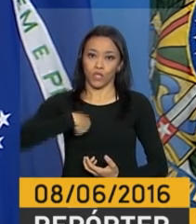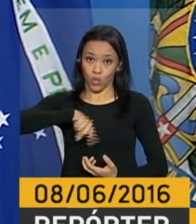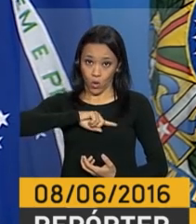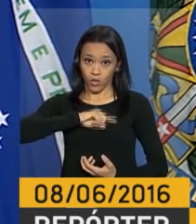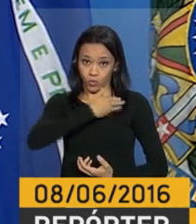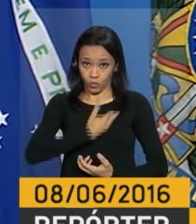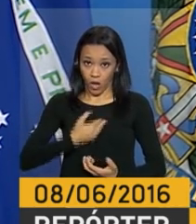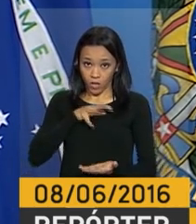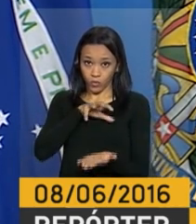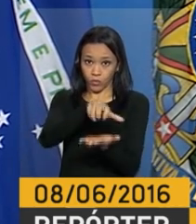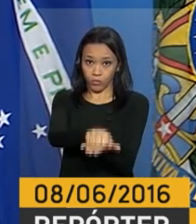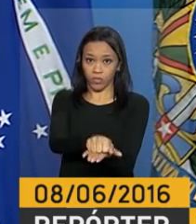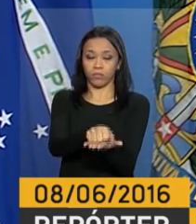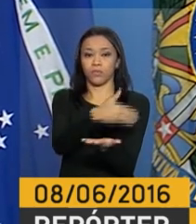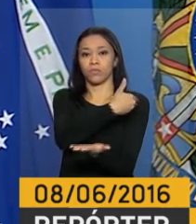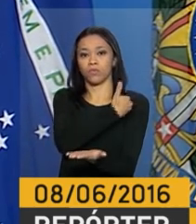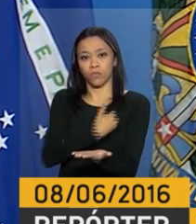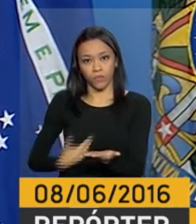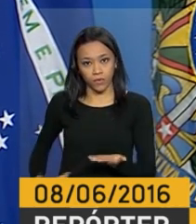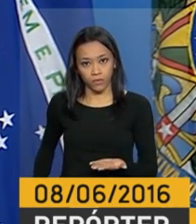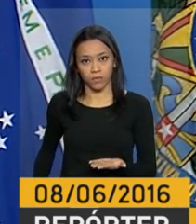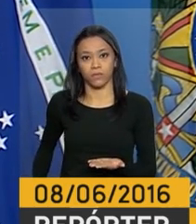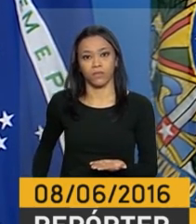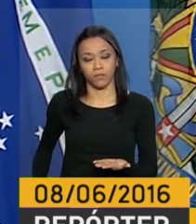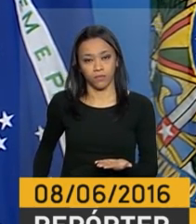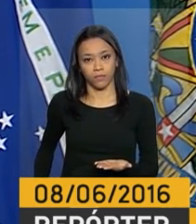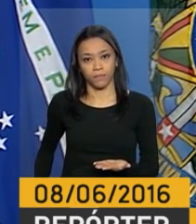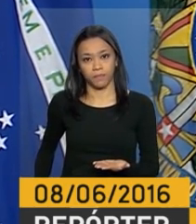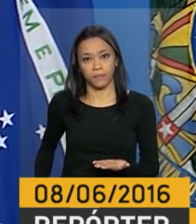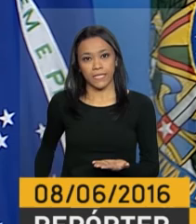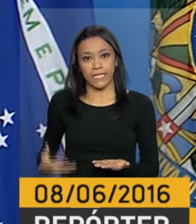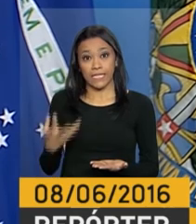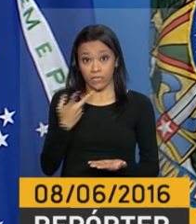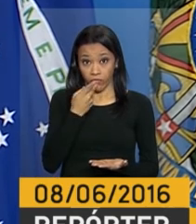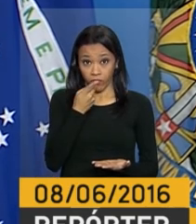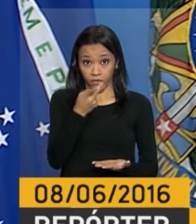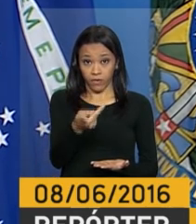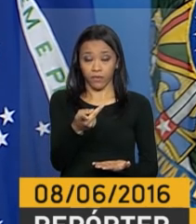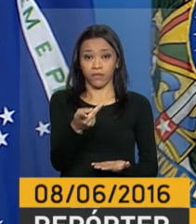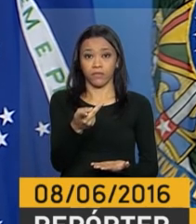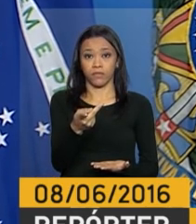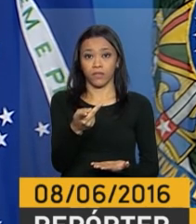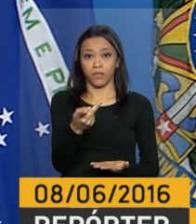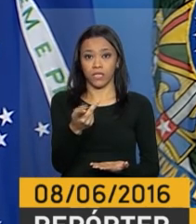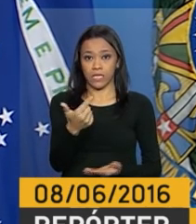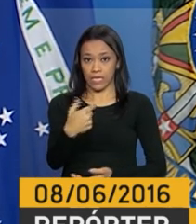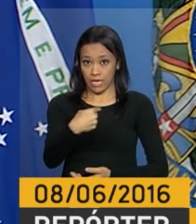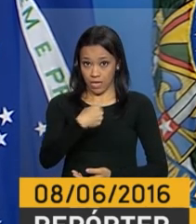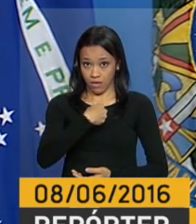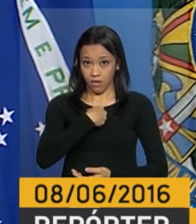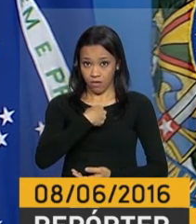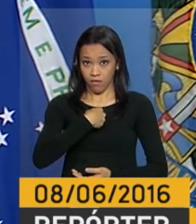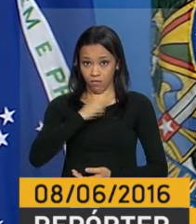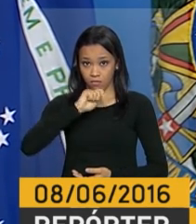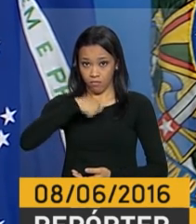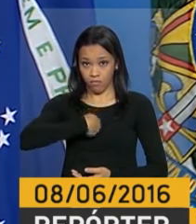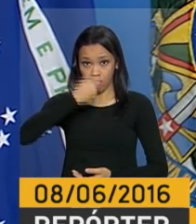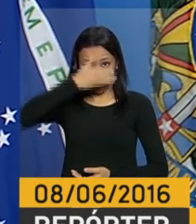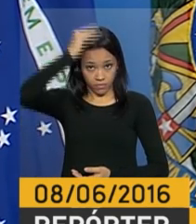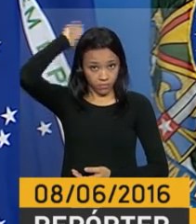governo Ah e Registro até que eu particularmente não tive